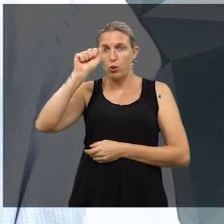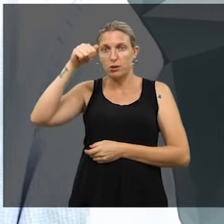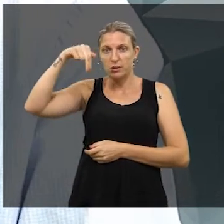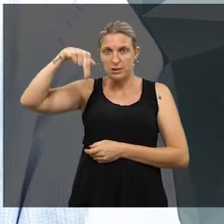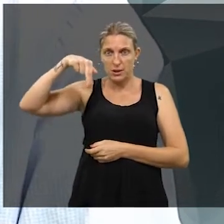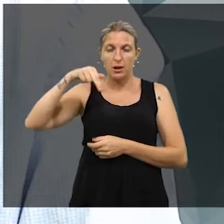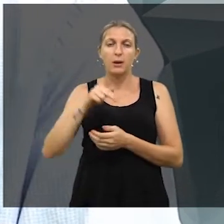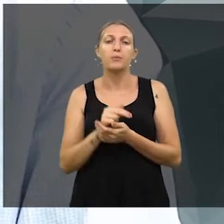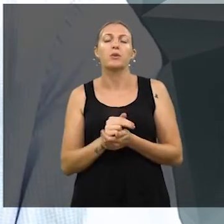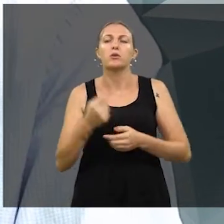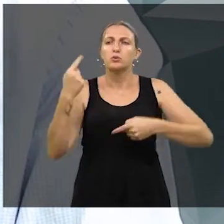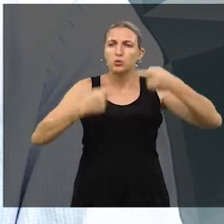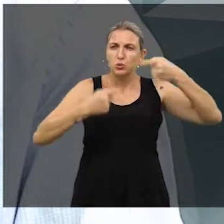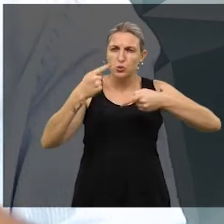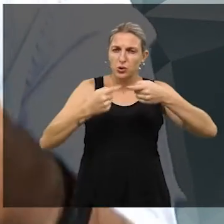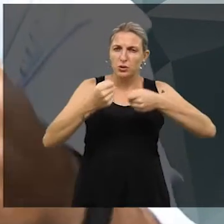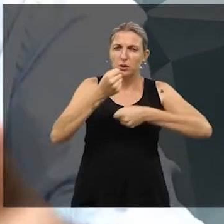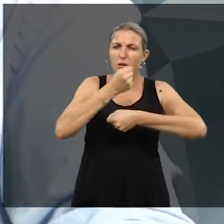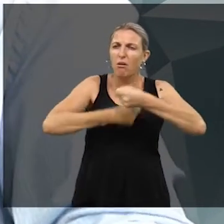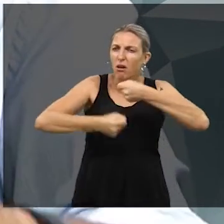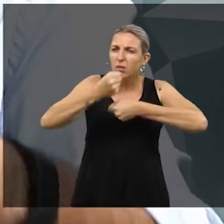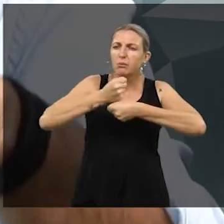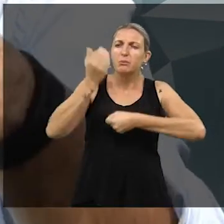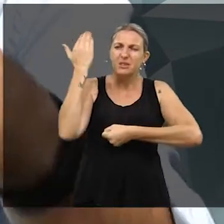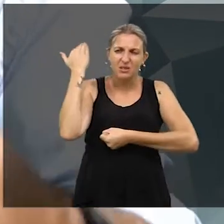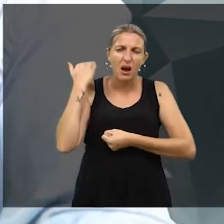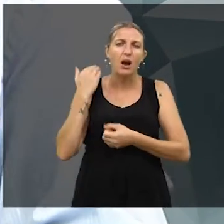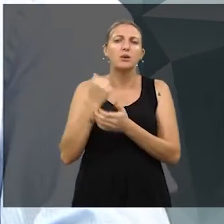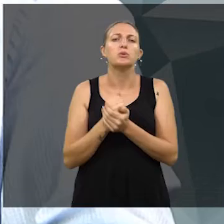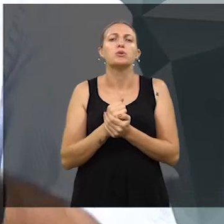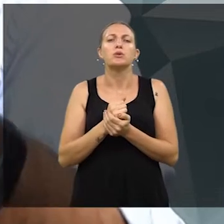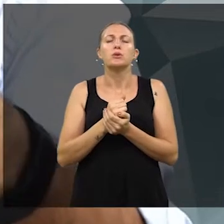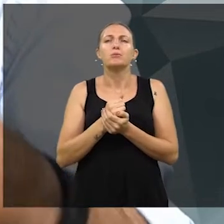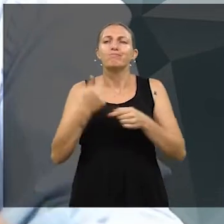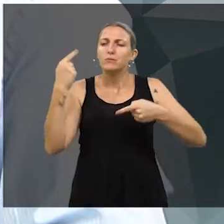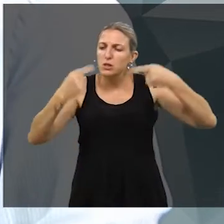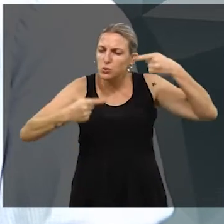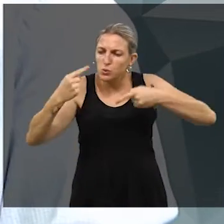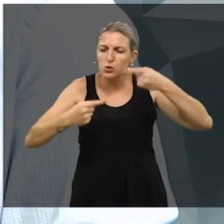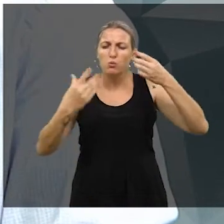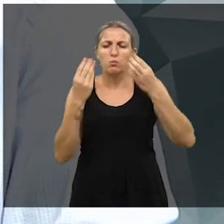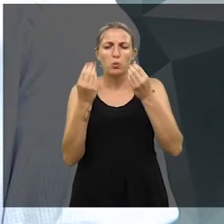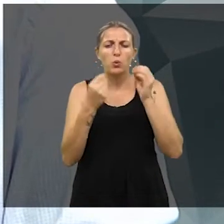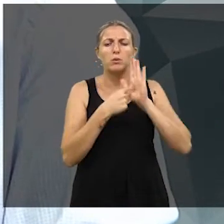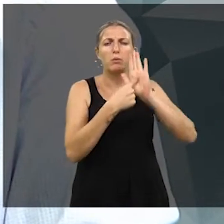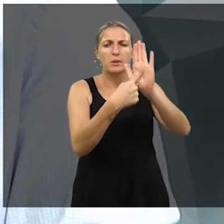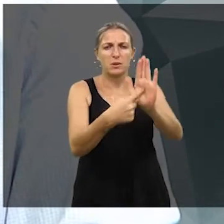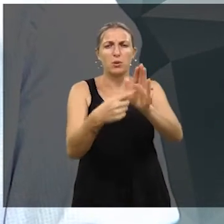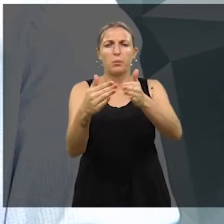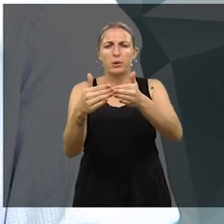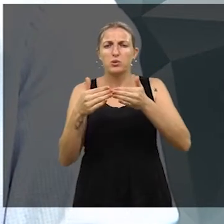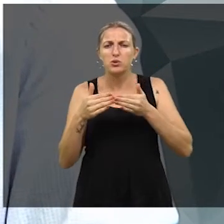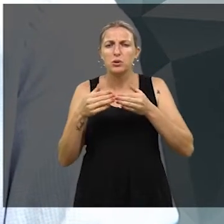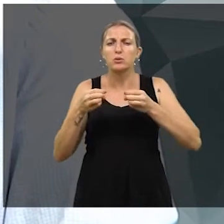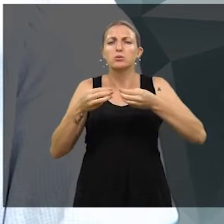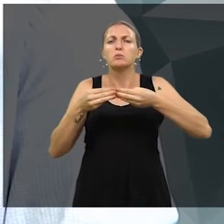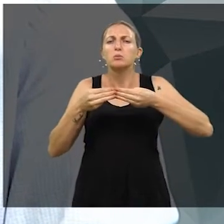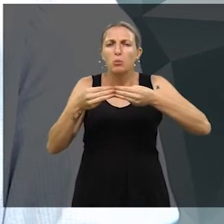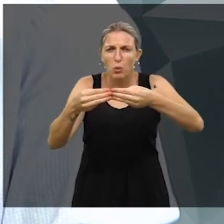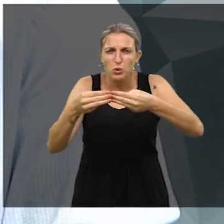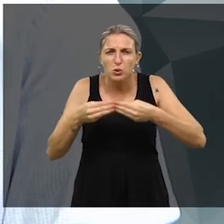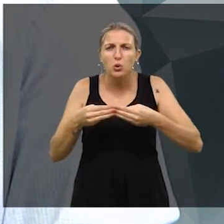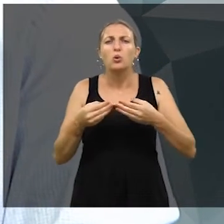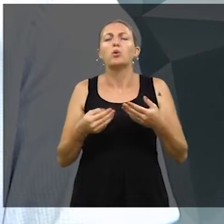foi discutida no ano passado. Então foi um tema que a gente discutiu bastante, que a gente apresentou pedidos, que a gente apresentou moções e tal, então que a gente entende